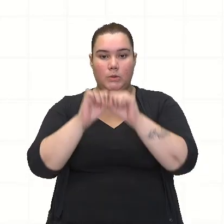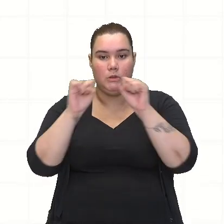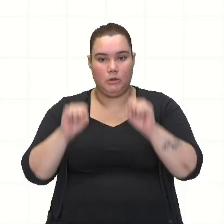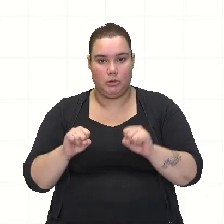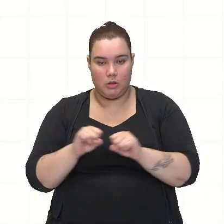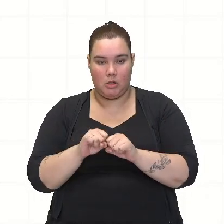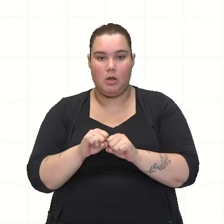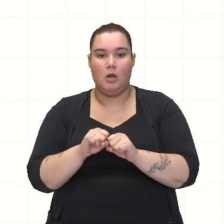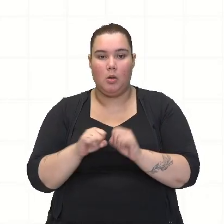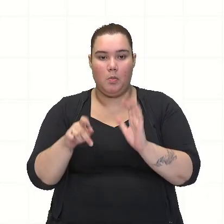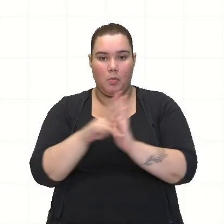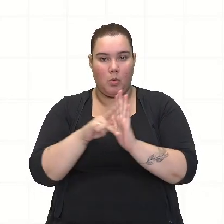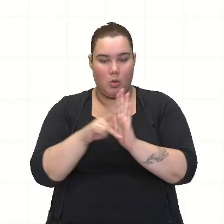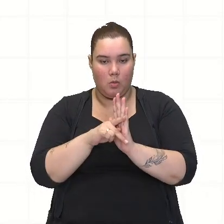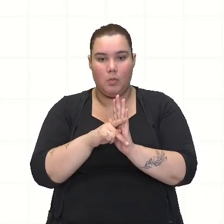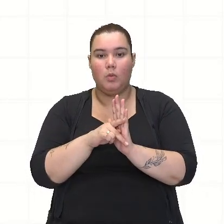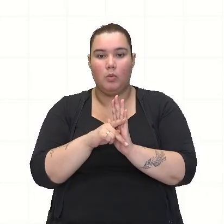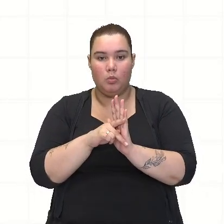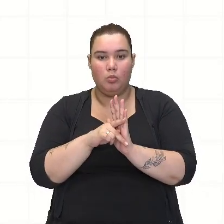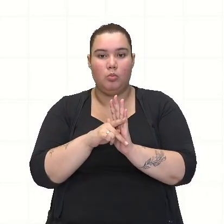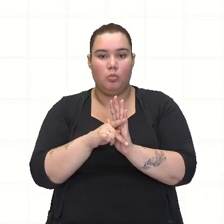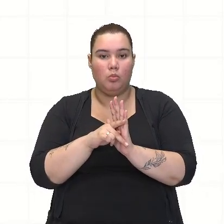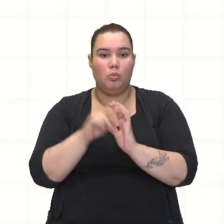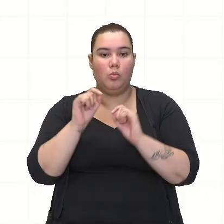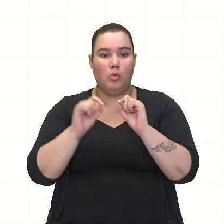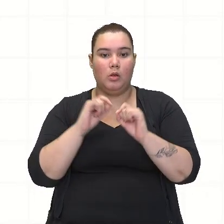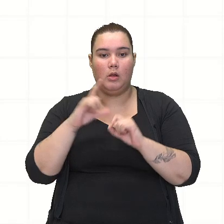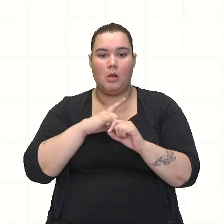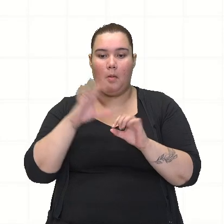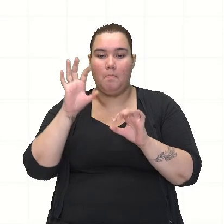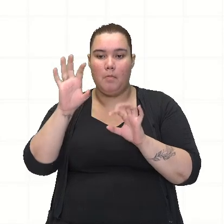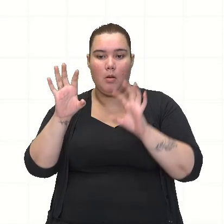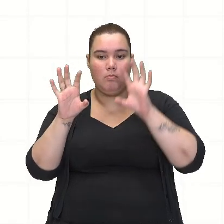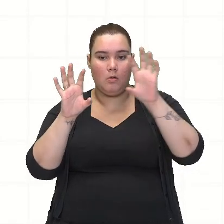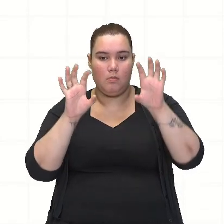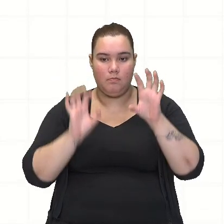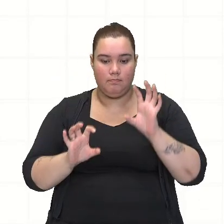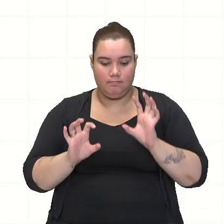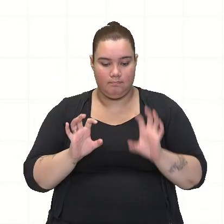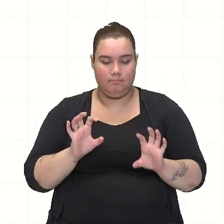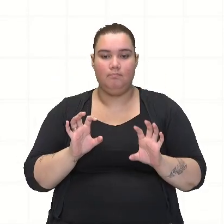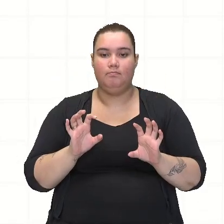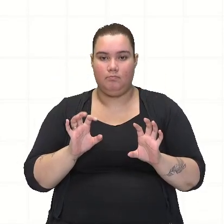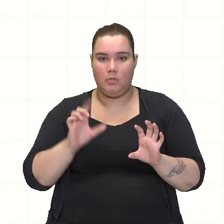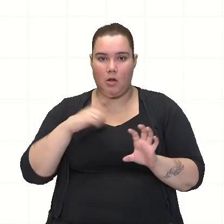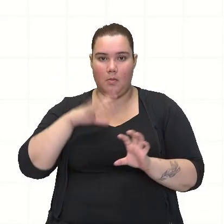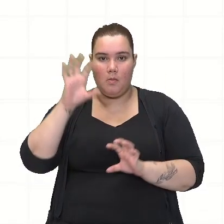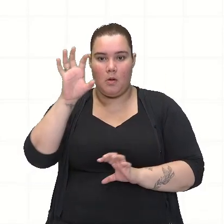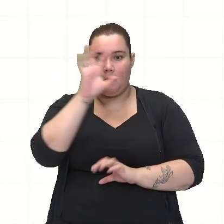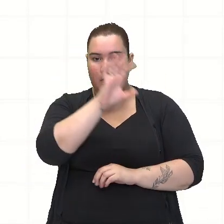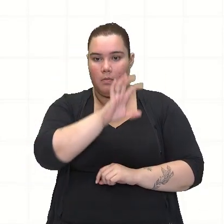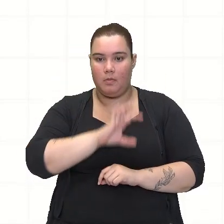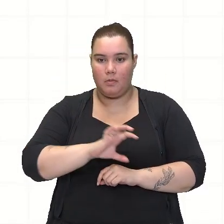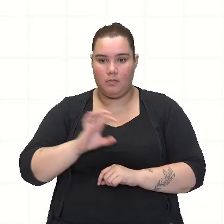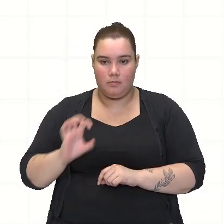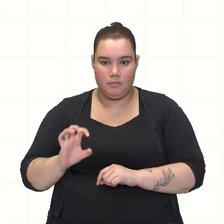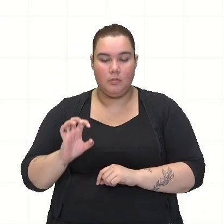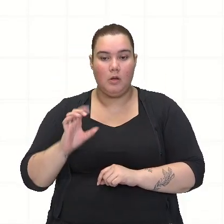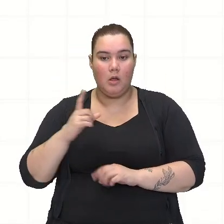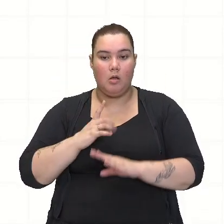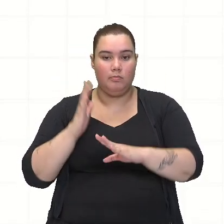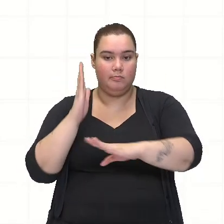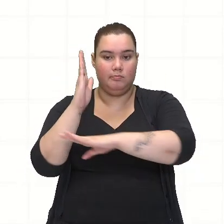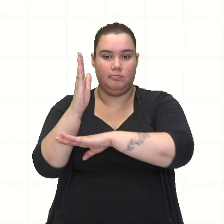né, bidimensional, que ele é constituído pelas regiões que se formam através da interseção de duas